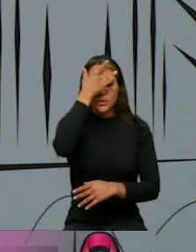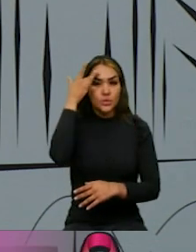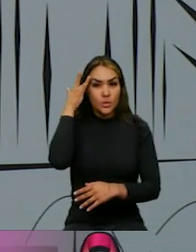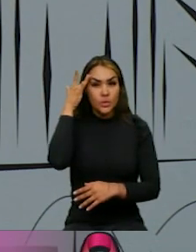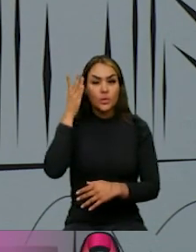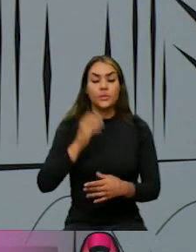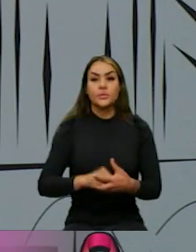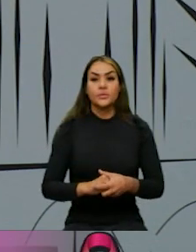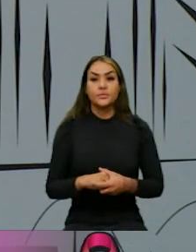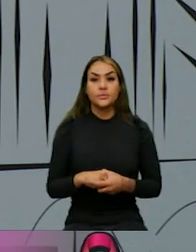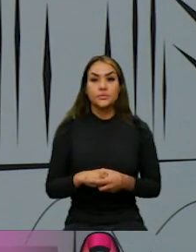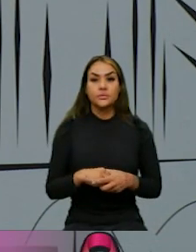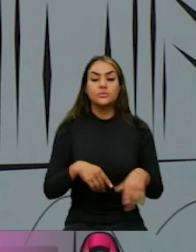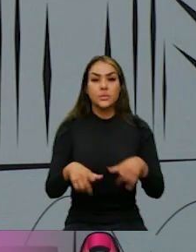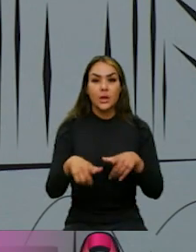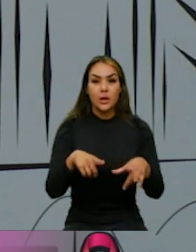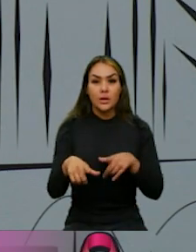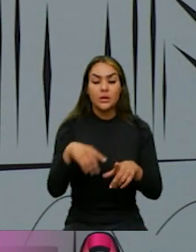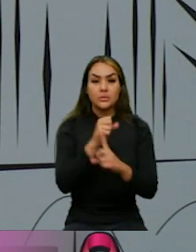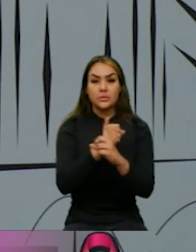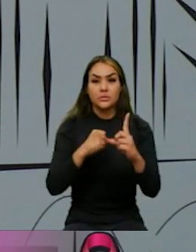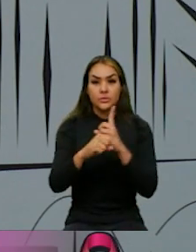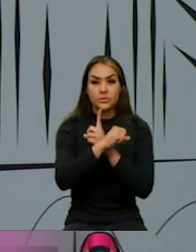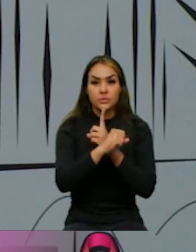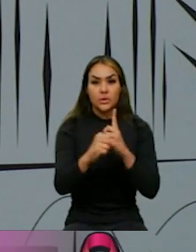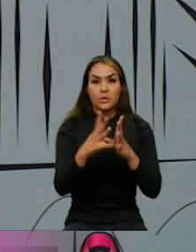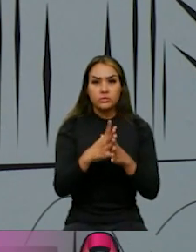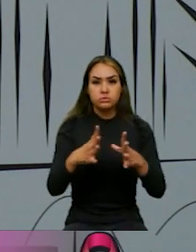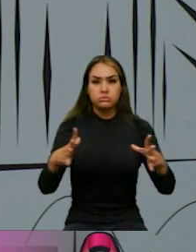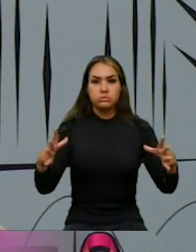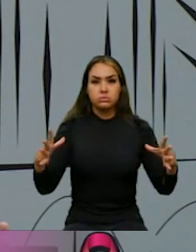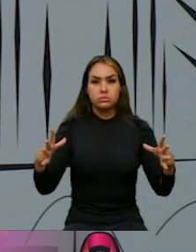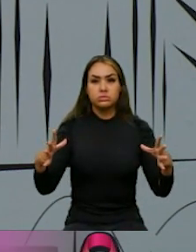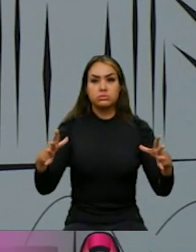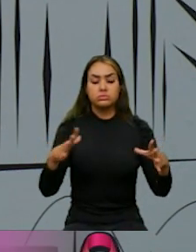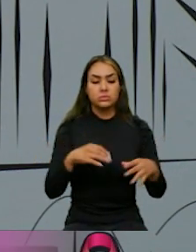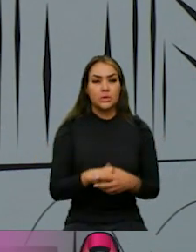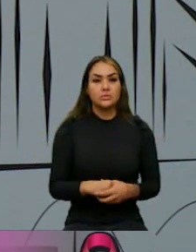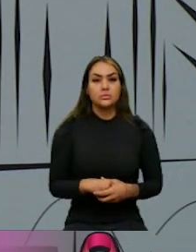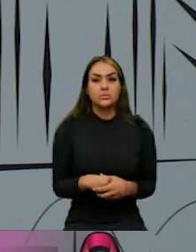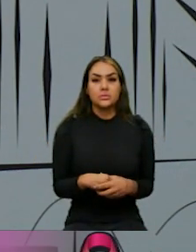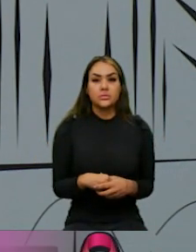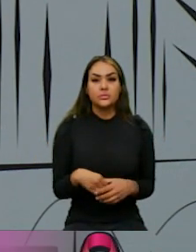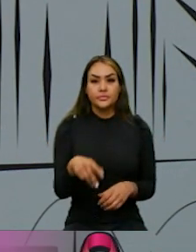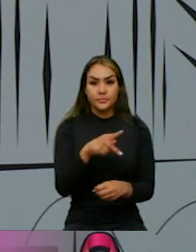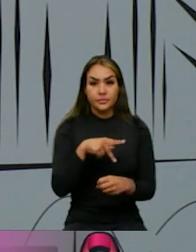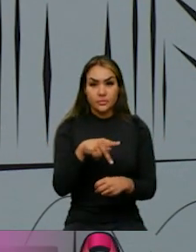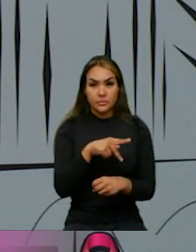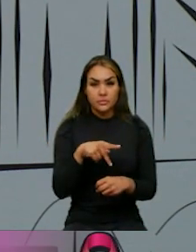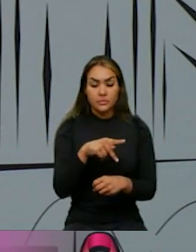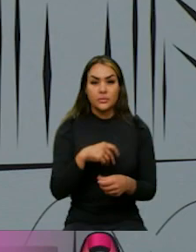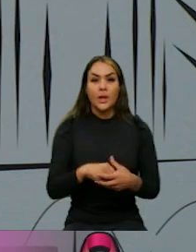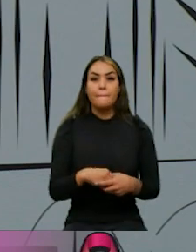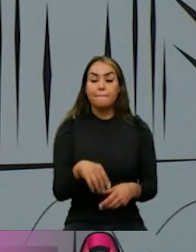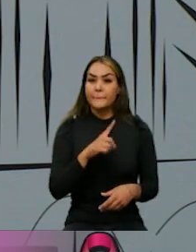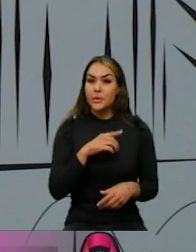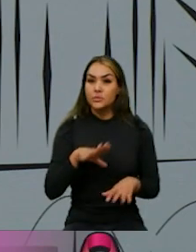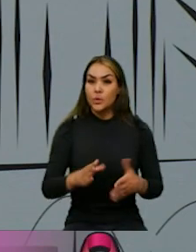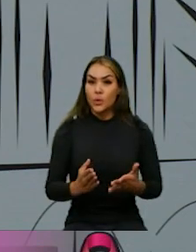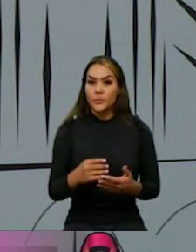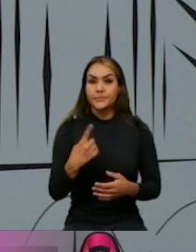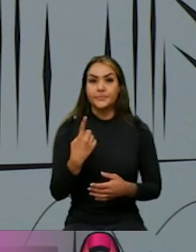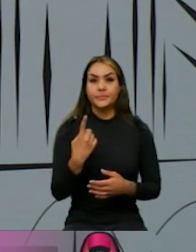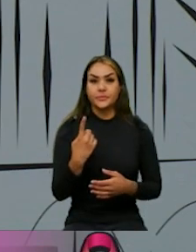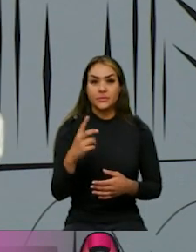e fazendo um trabalho social imenso, né, no nosso país, que nós temos hoje 17